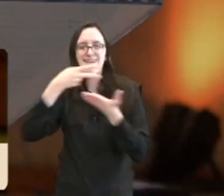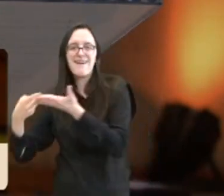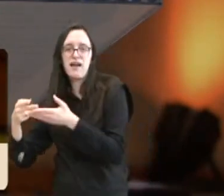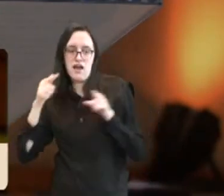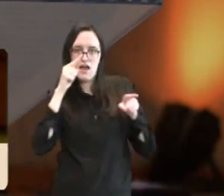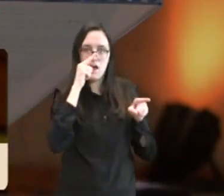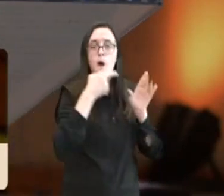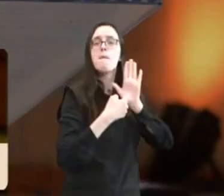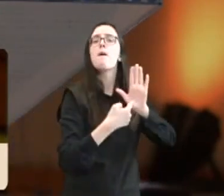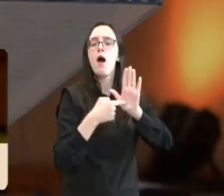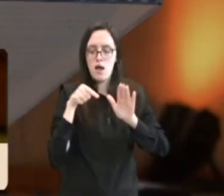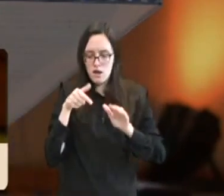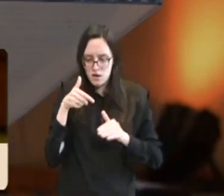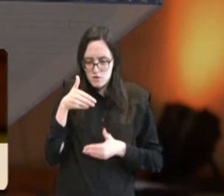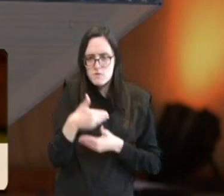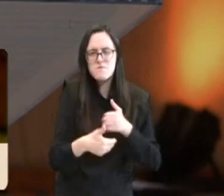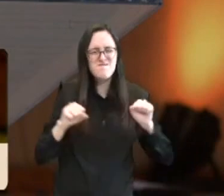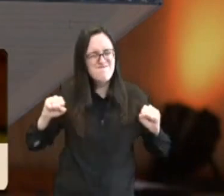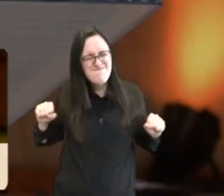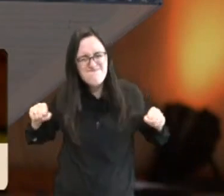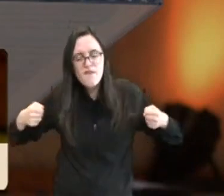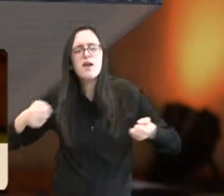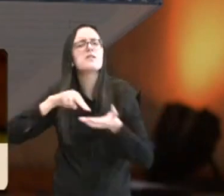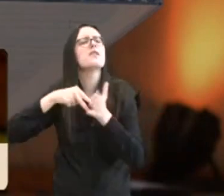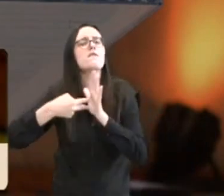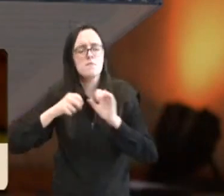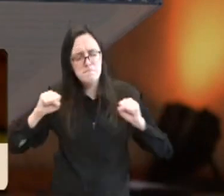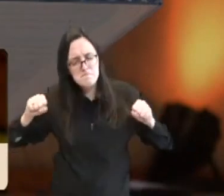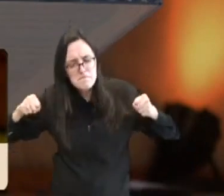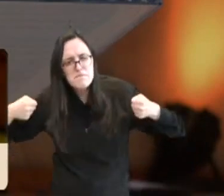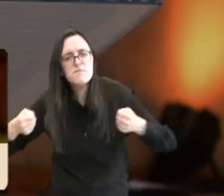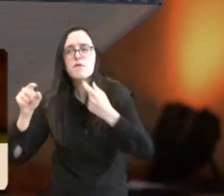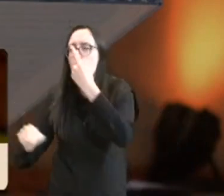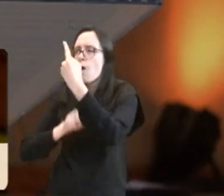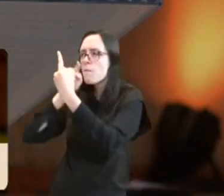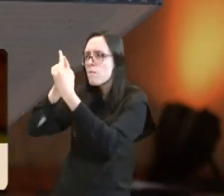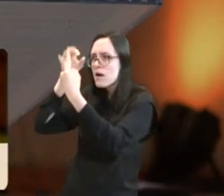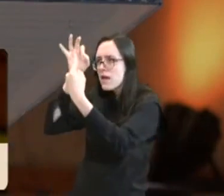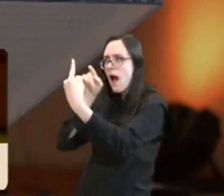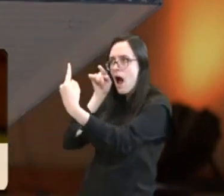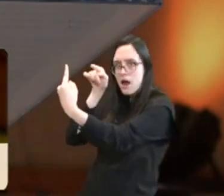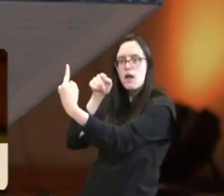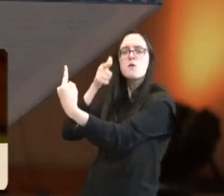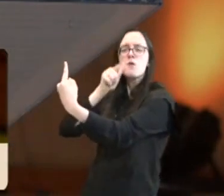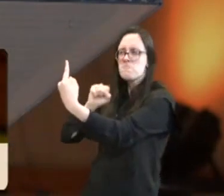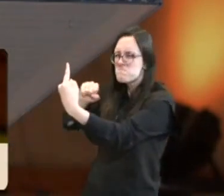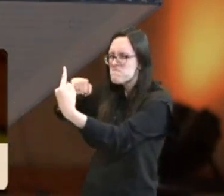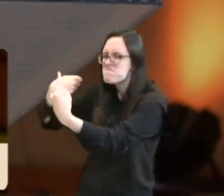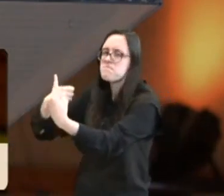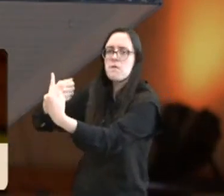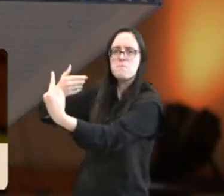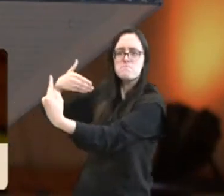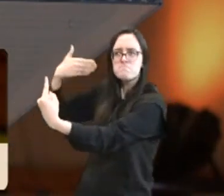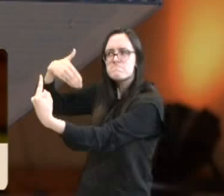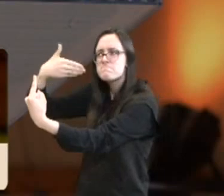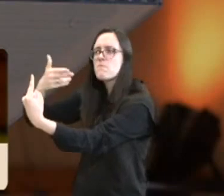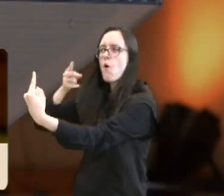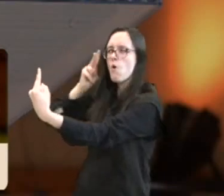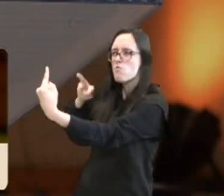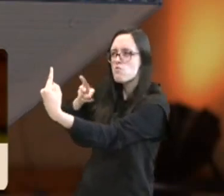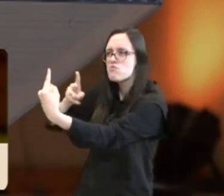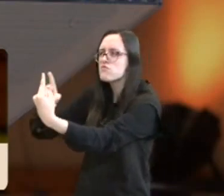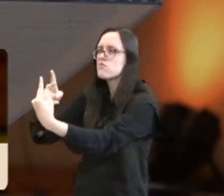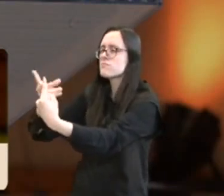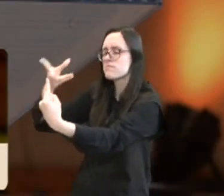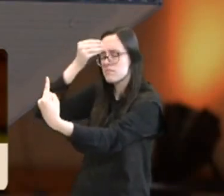tempo, energia, esforço, a um objetivo específico. Continuar, manter,